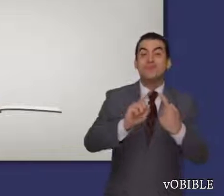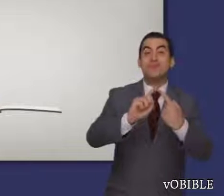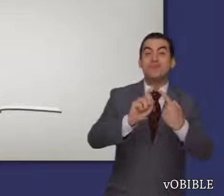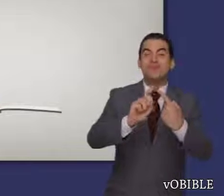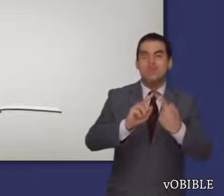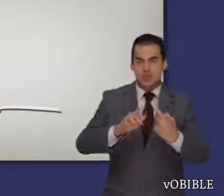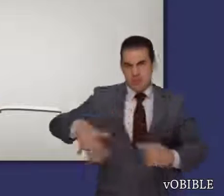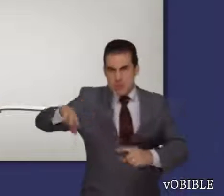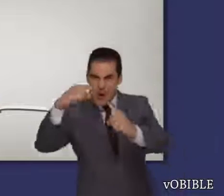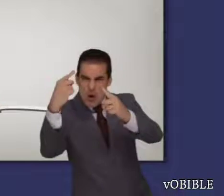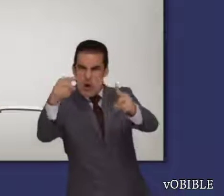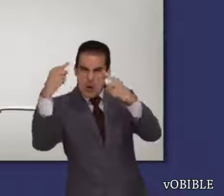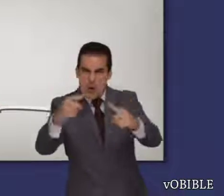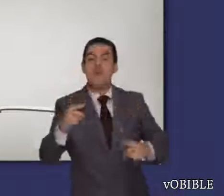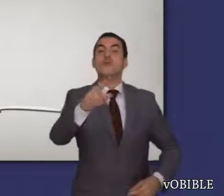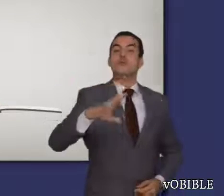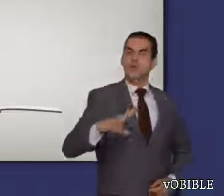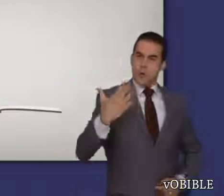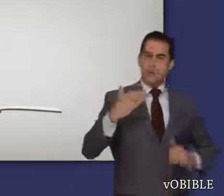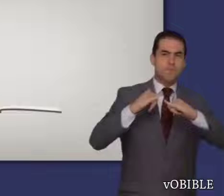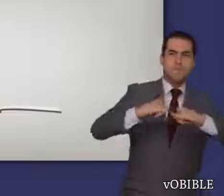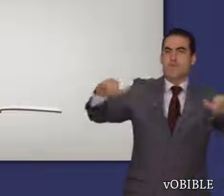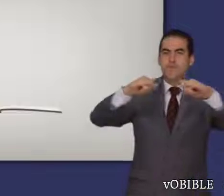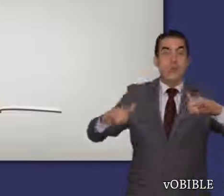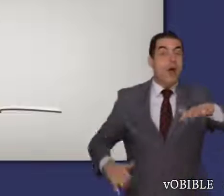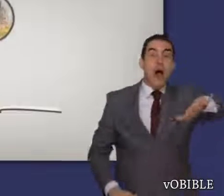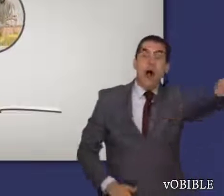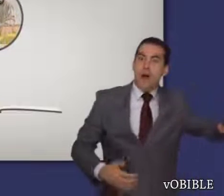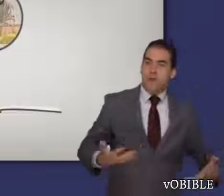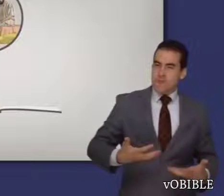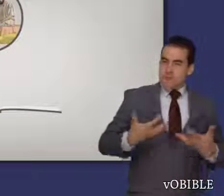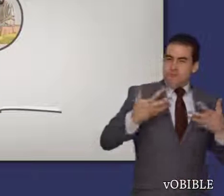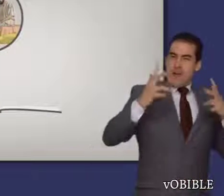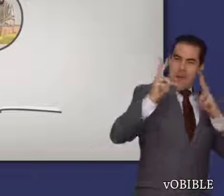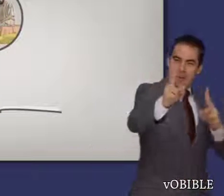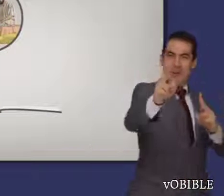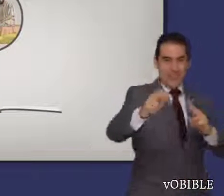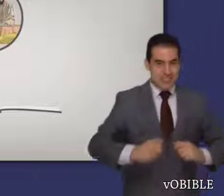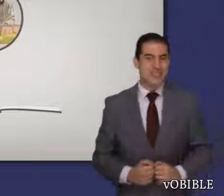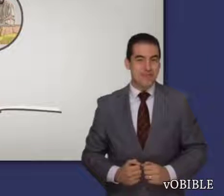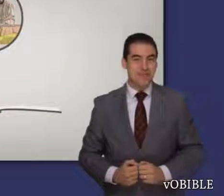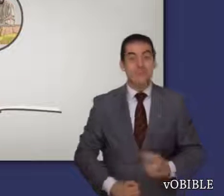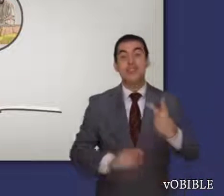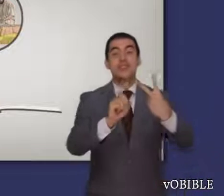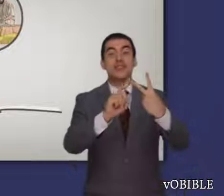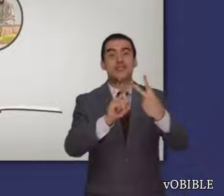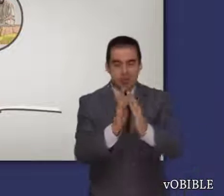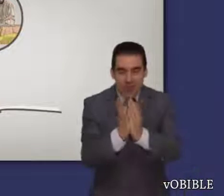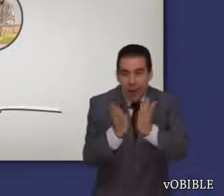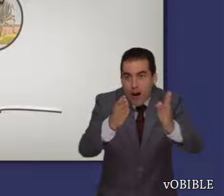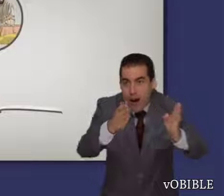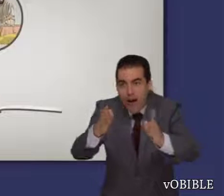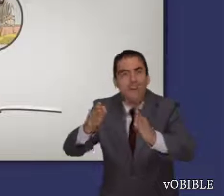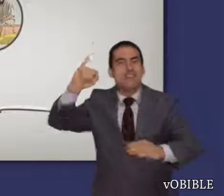oposição fielmente pode encorajar outros a continuar firmes. Como a palavra de Deus e seu Espírito podem nos ajudar a ter